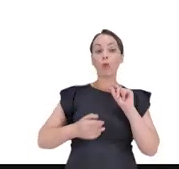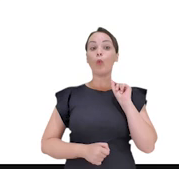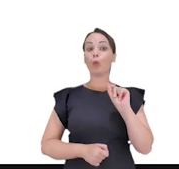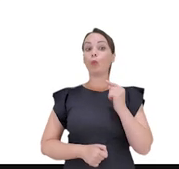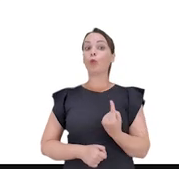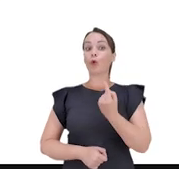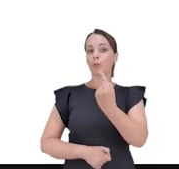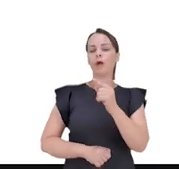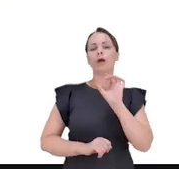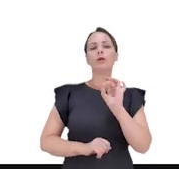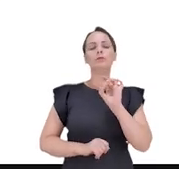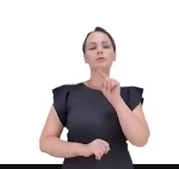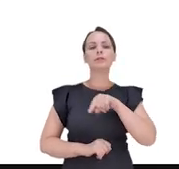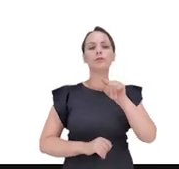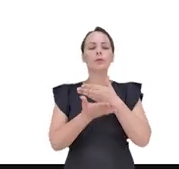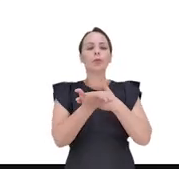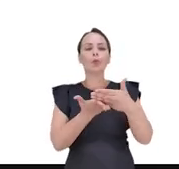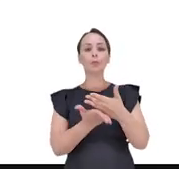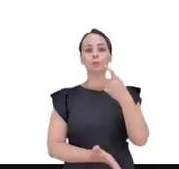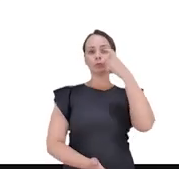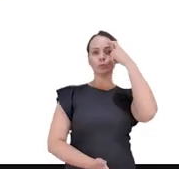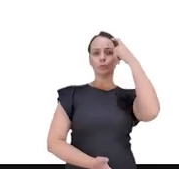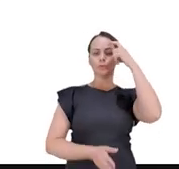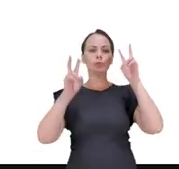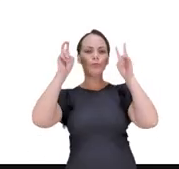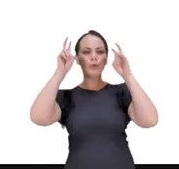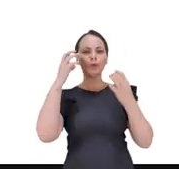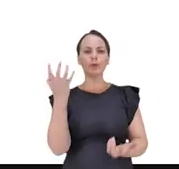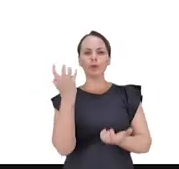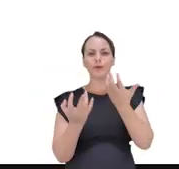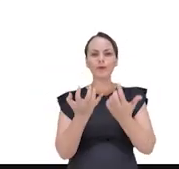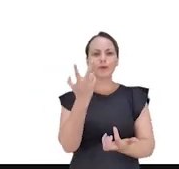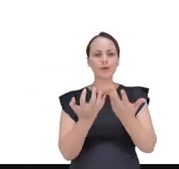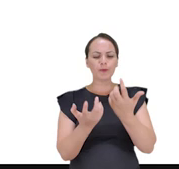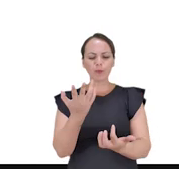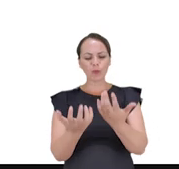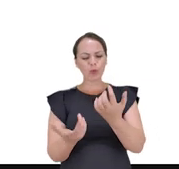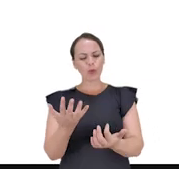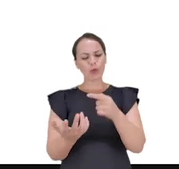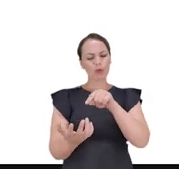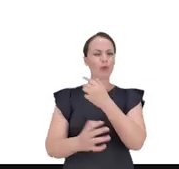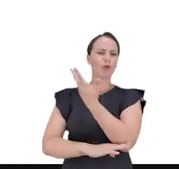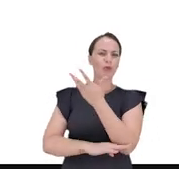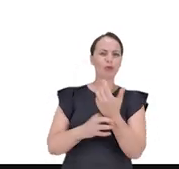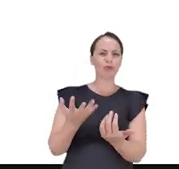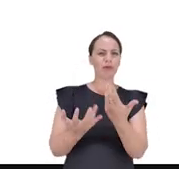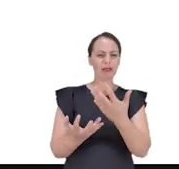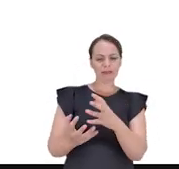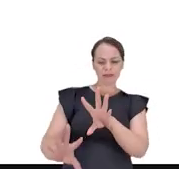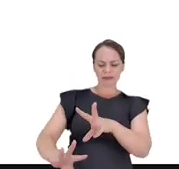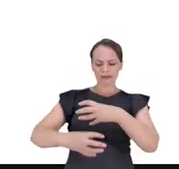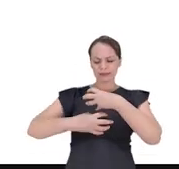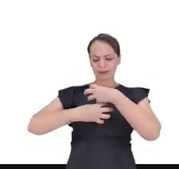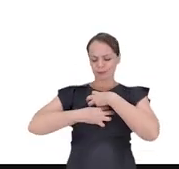formas é simplesmente você começar a pensar sobre o fogo, pensar sobre as queimadas, e pegar esse sentimento que você